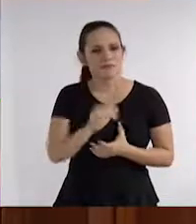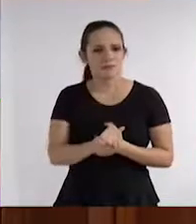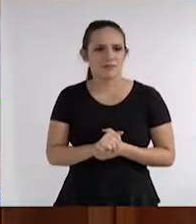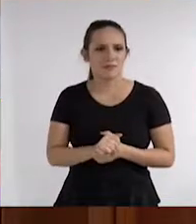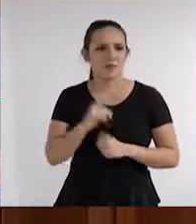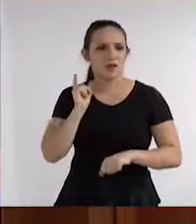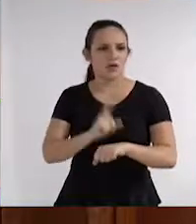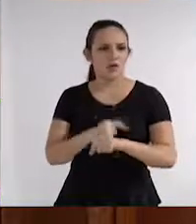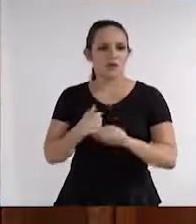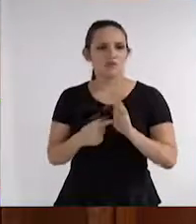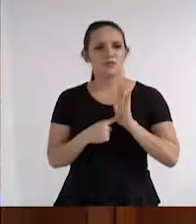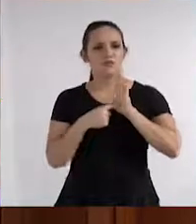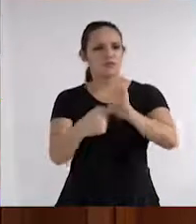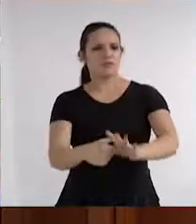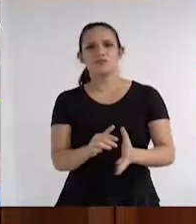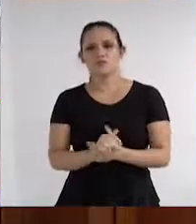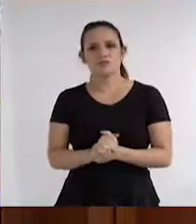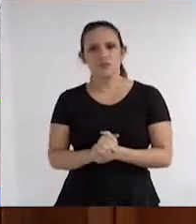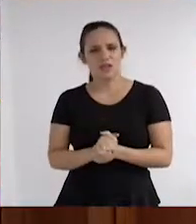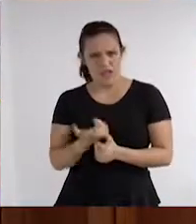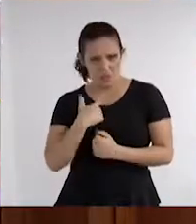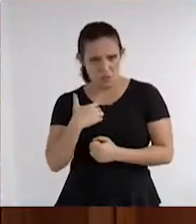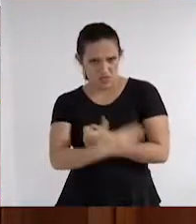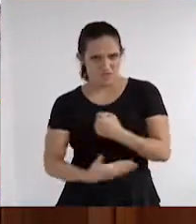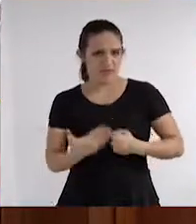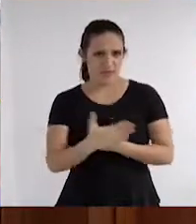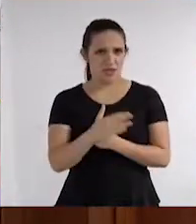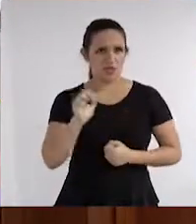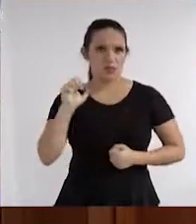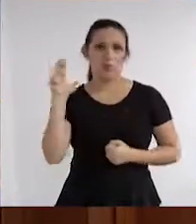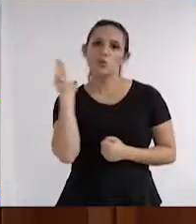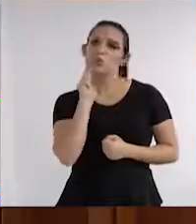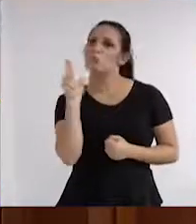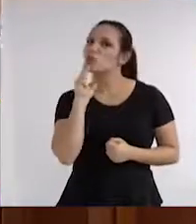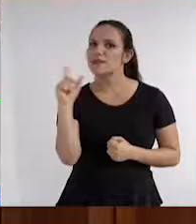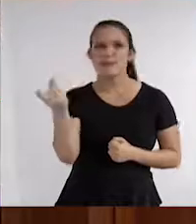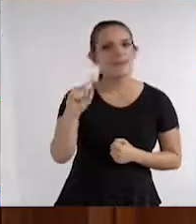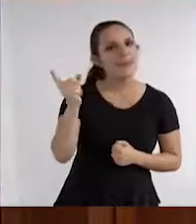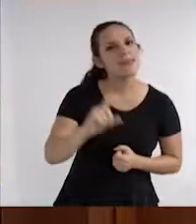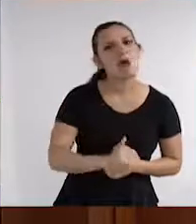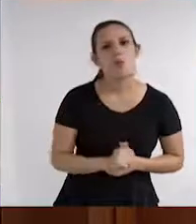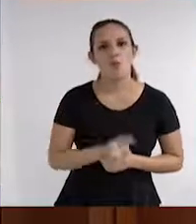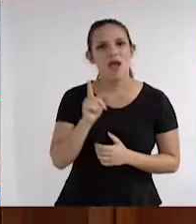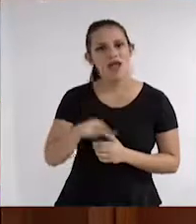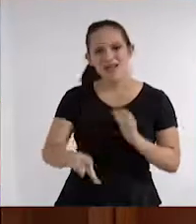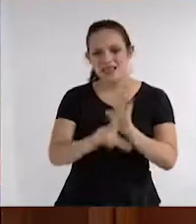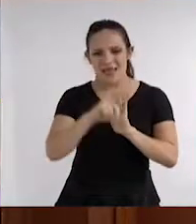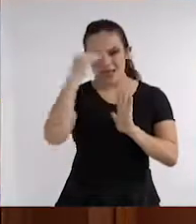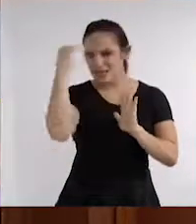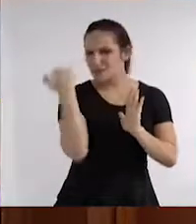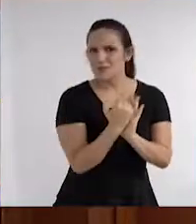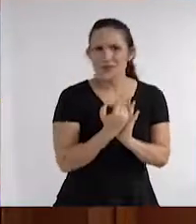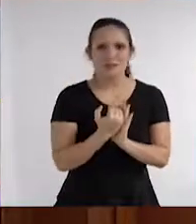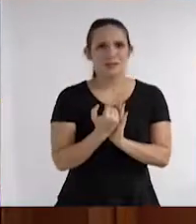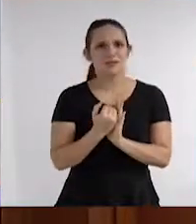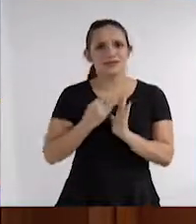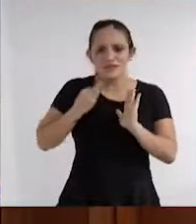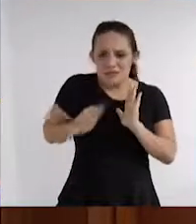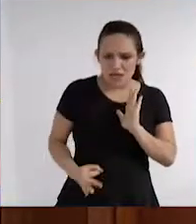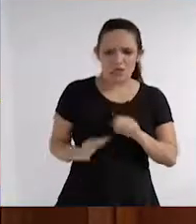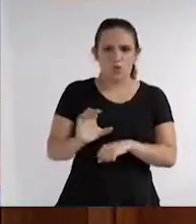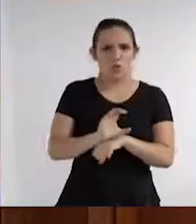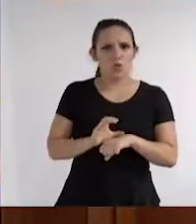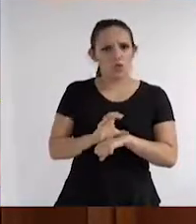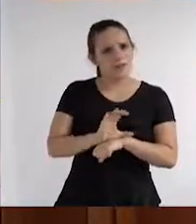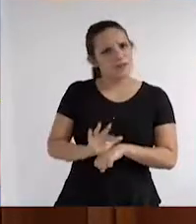se manifestar. Não é na defesa do ex-presidente Lula, é pela legalidade, é pela observância da